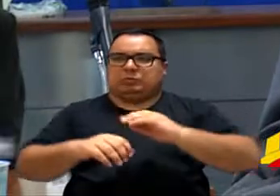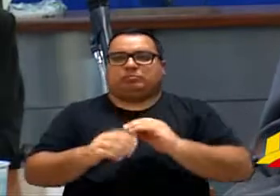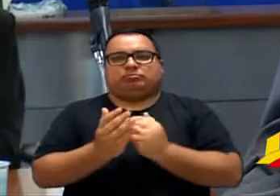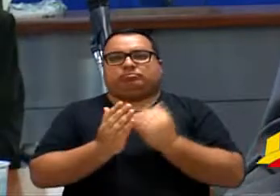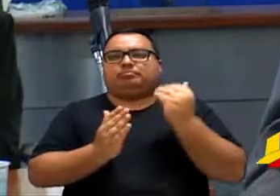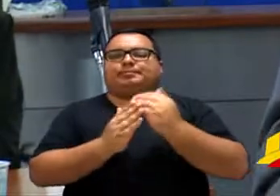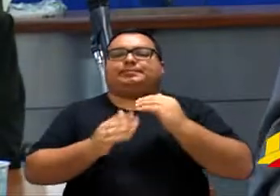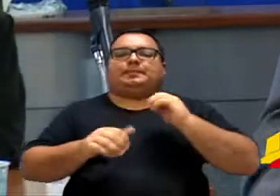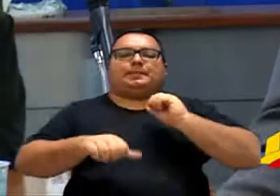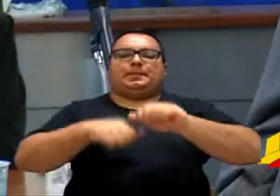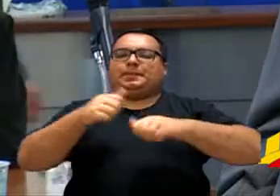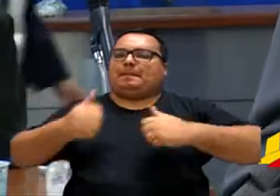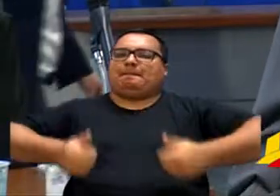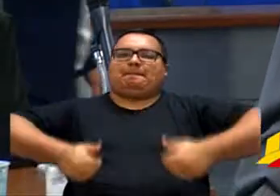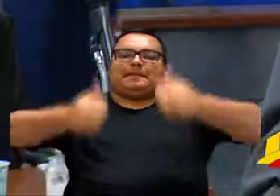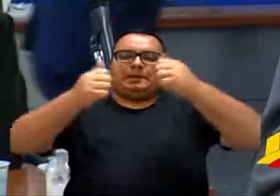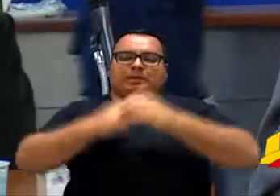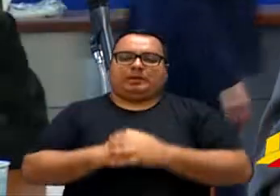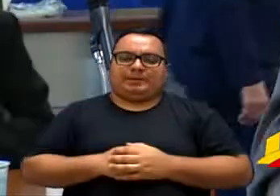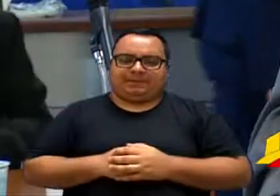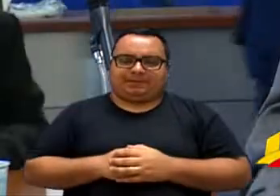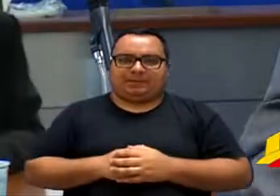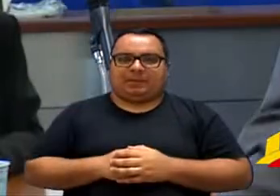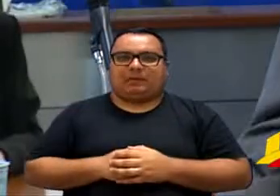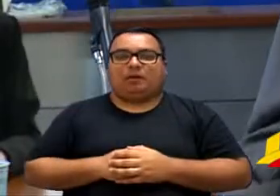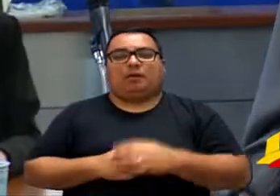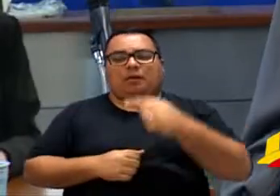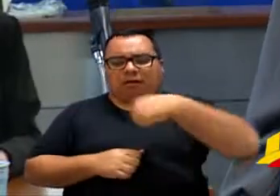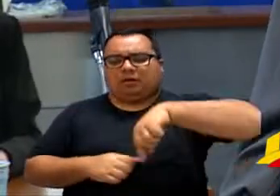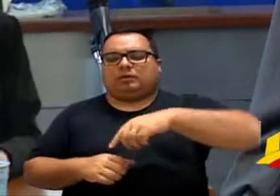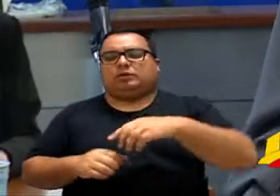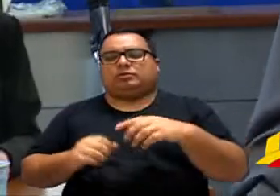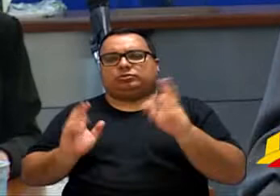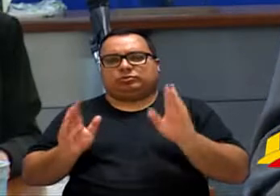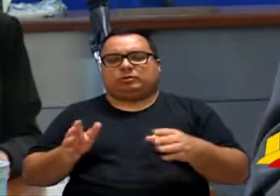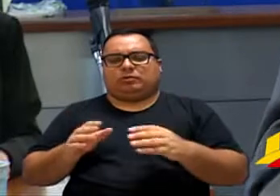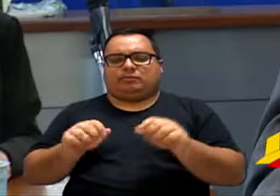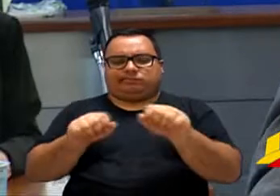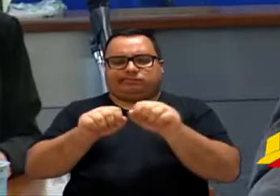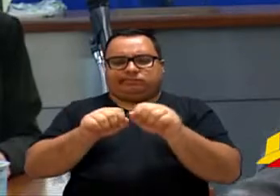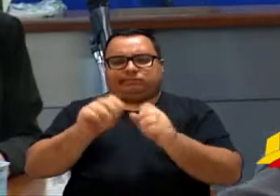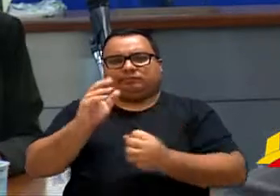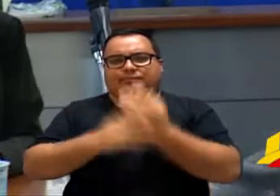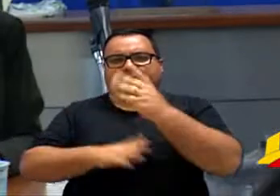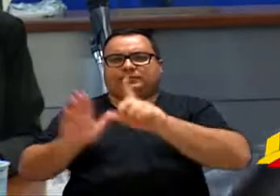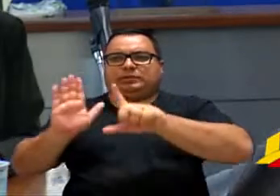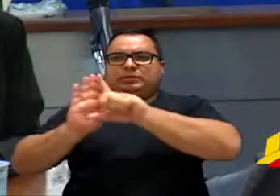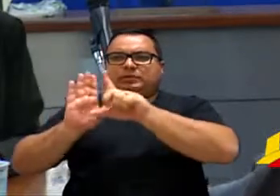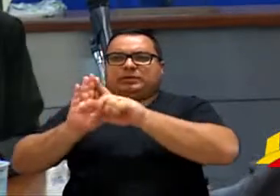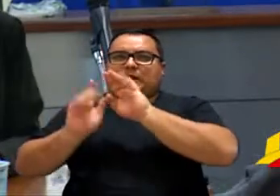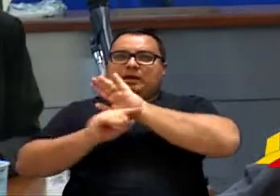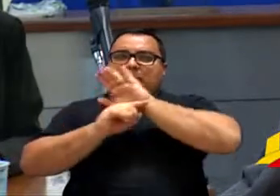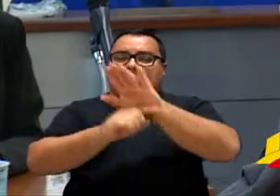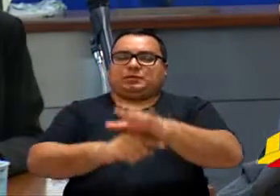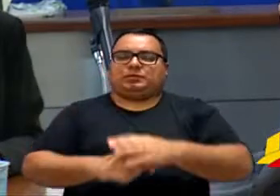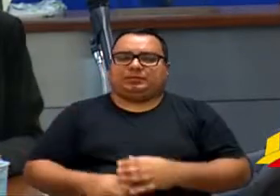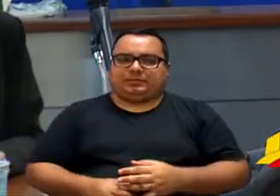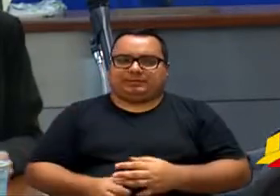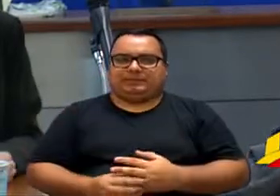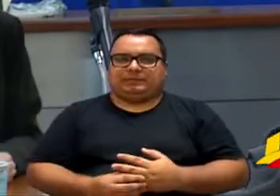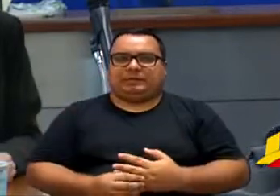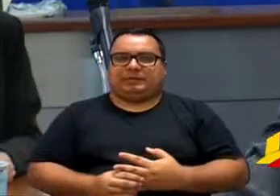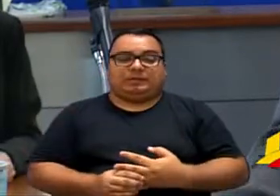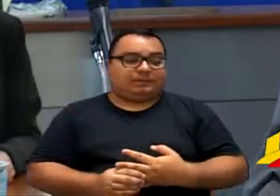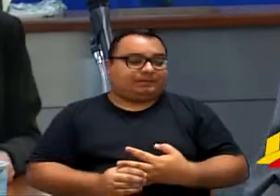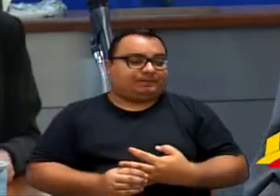isso né Na medida do possível para dar condição de ter a segurança do fundo né que a